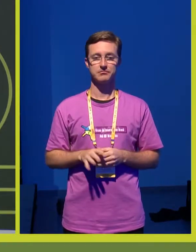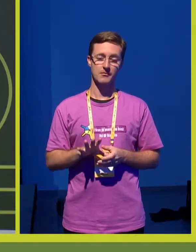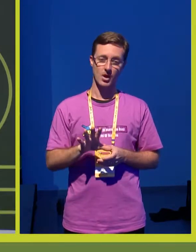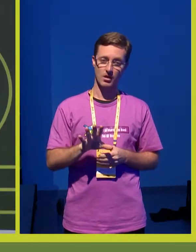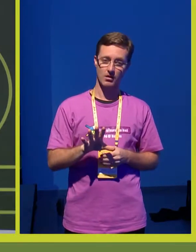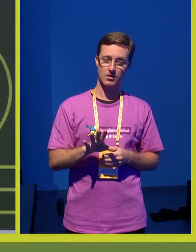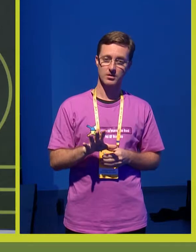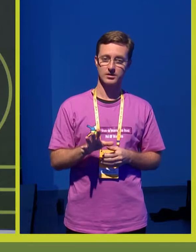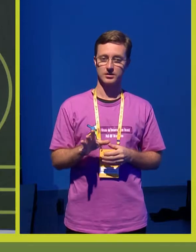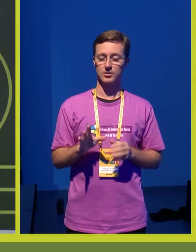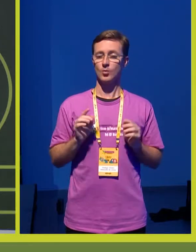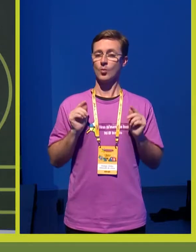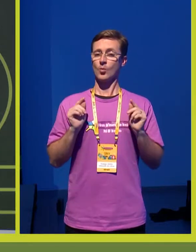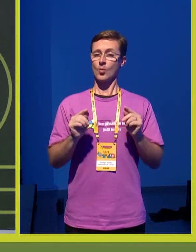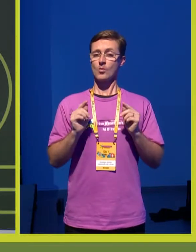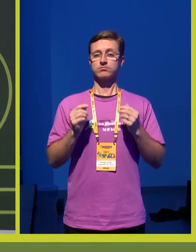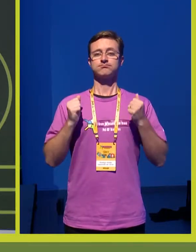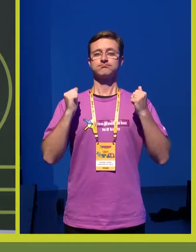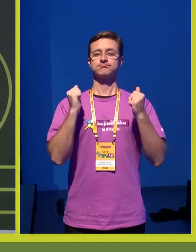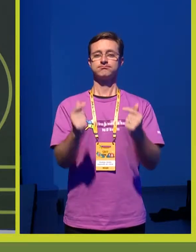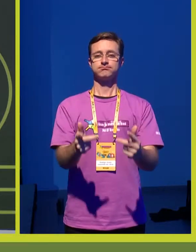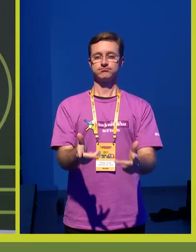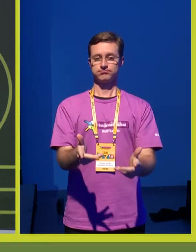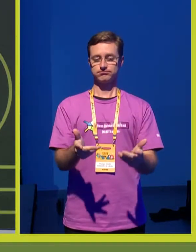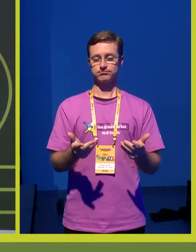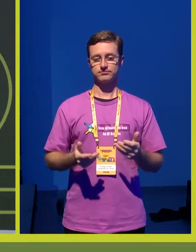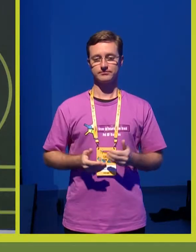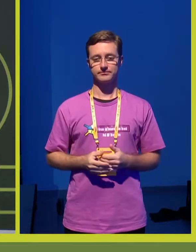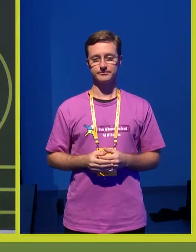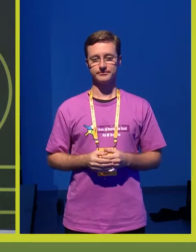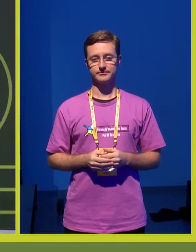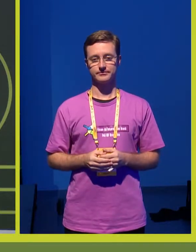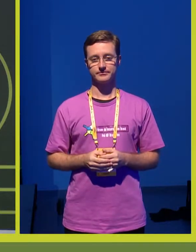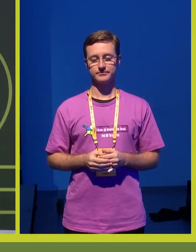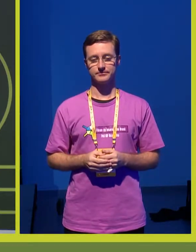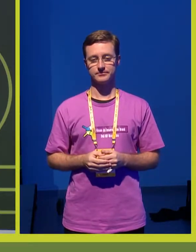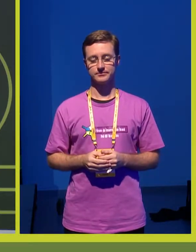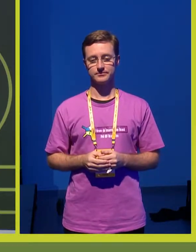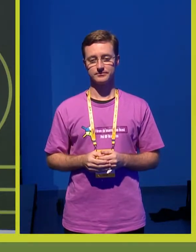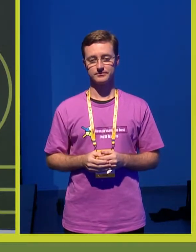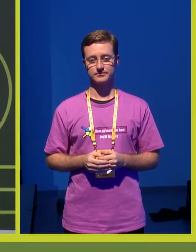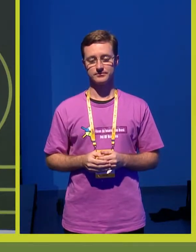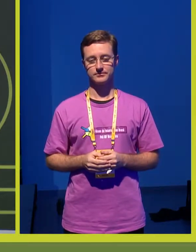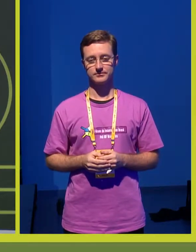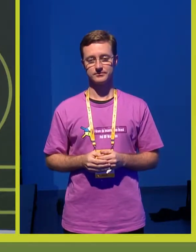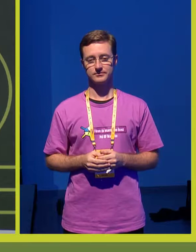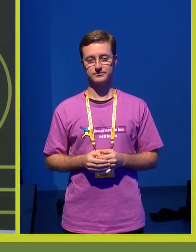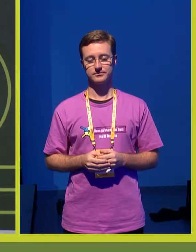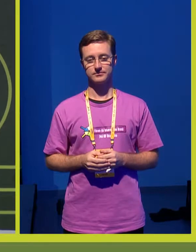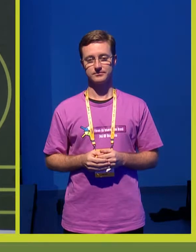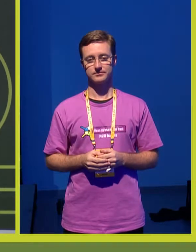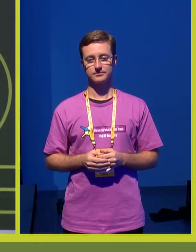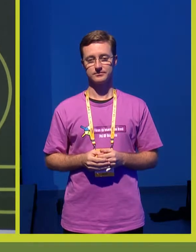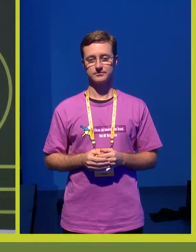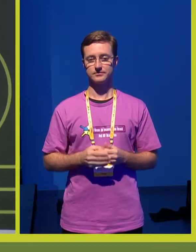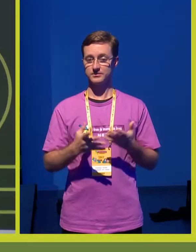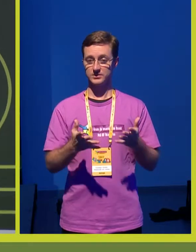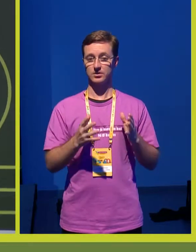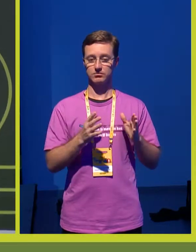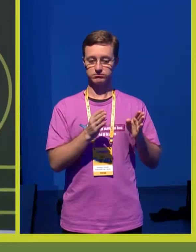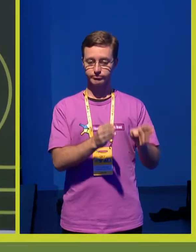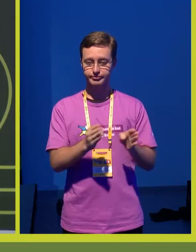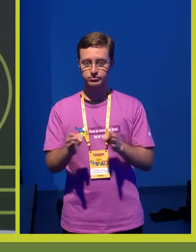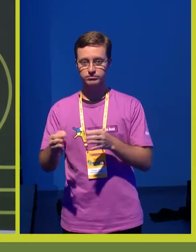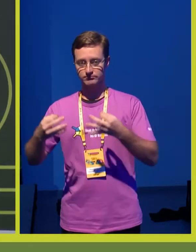o que é que eu posso dizer o que eu diria reagindo a sua pergunta sobre qual é o procedimento mais